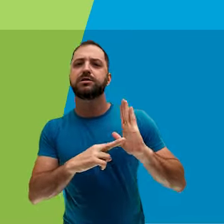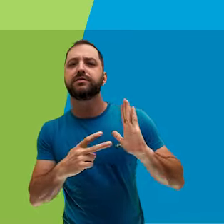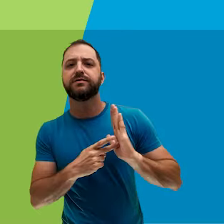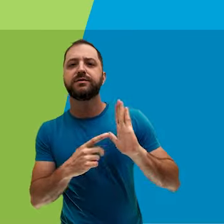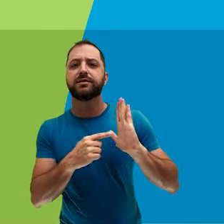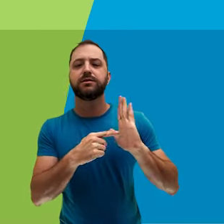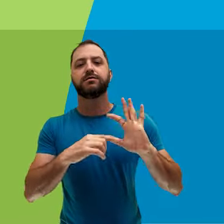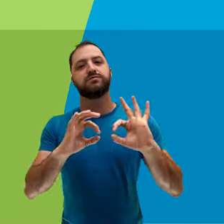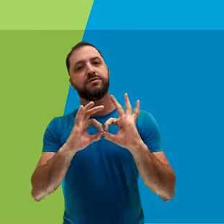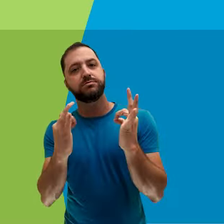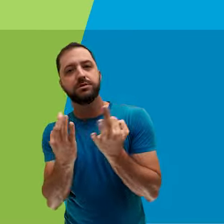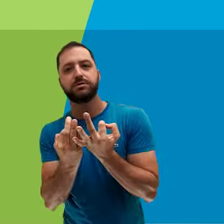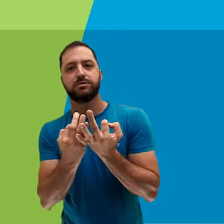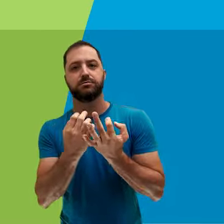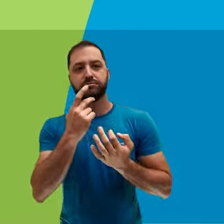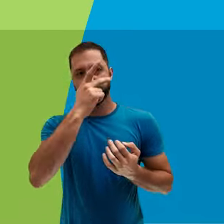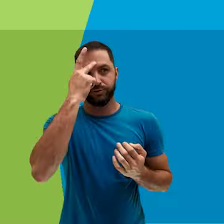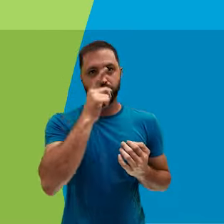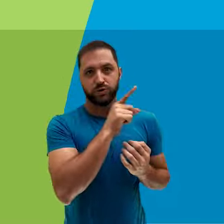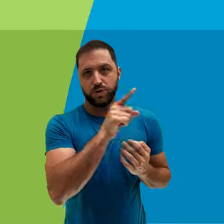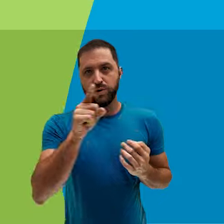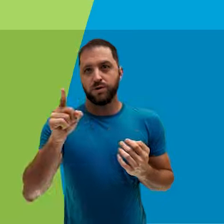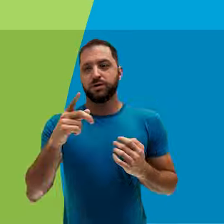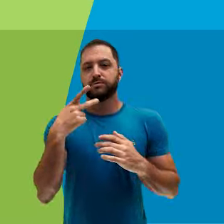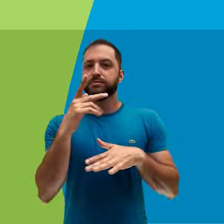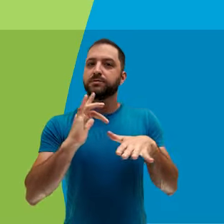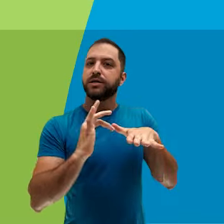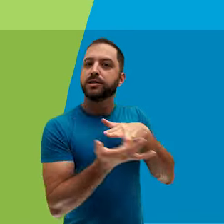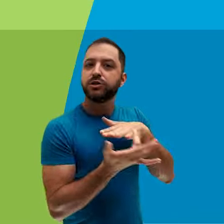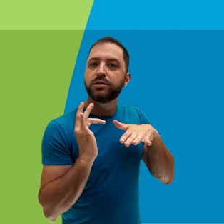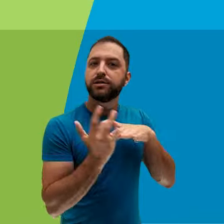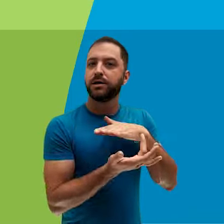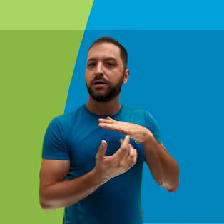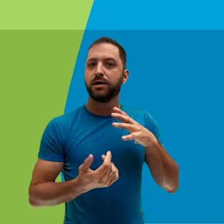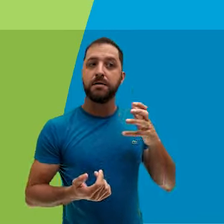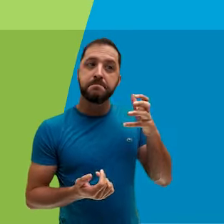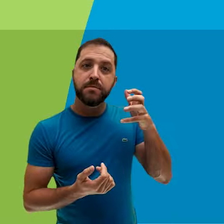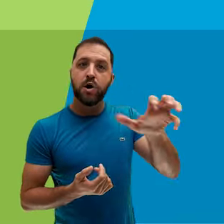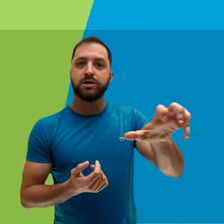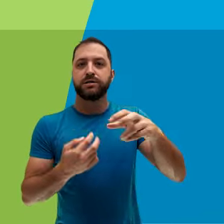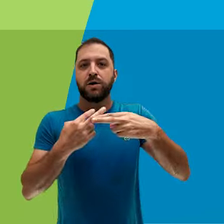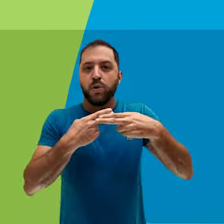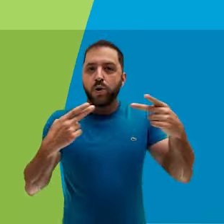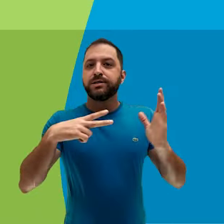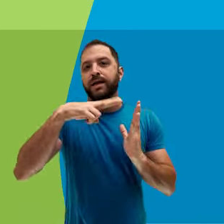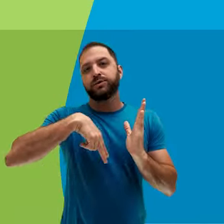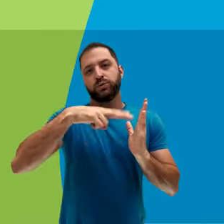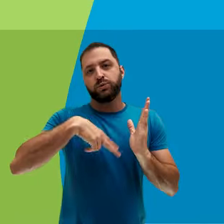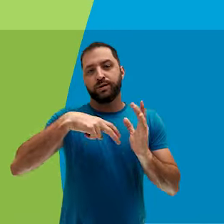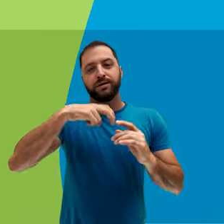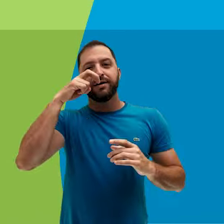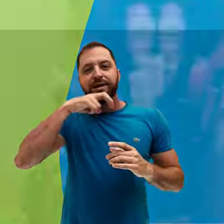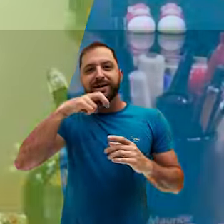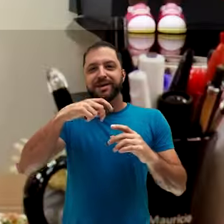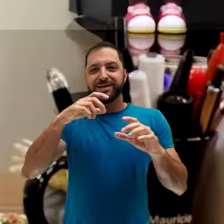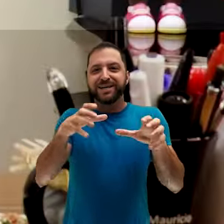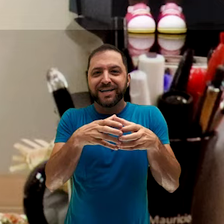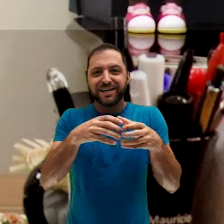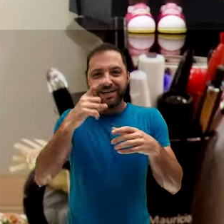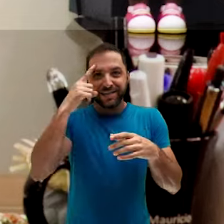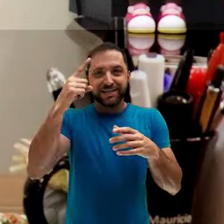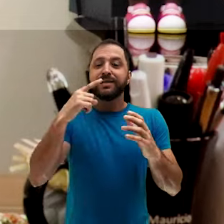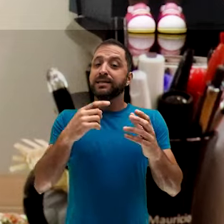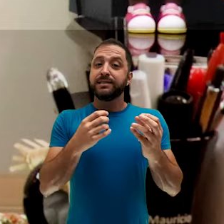pais e familiares coloquem em suas redes sociais cenas de leitura com a turminha